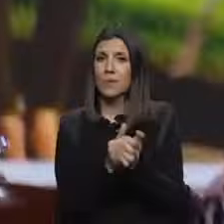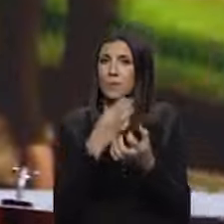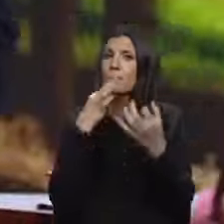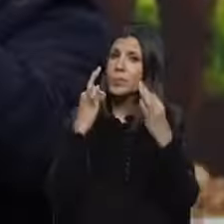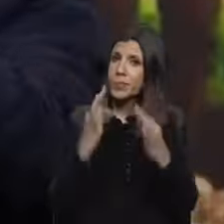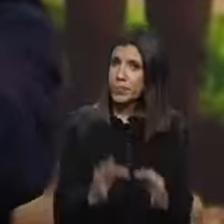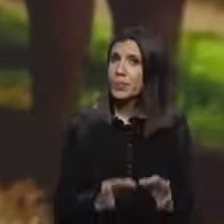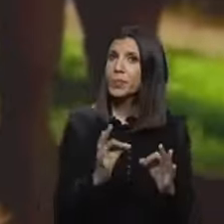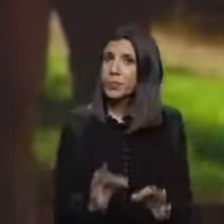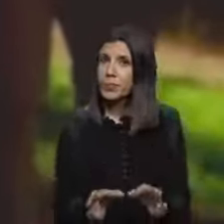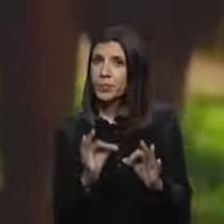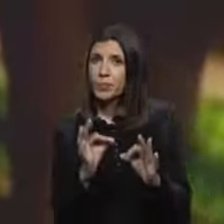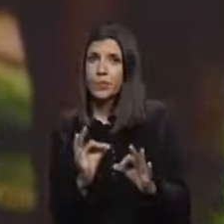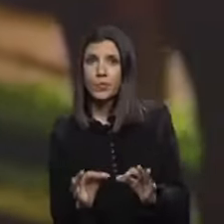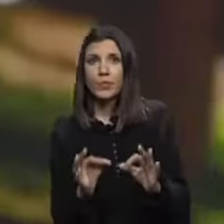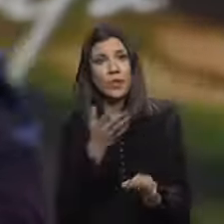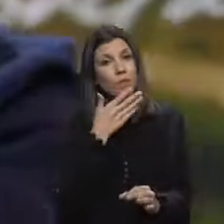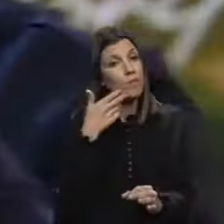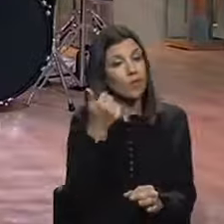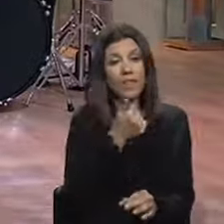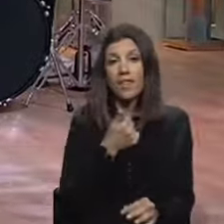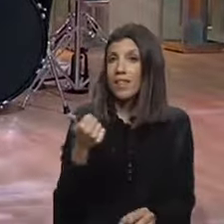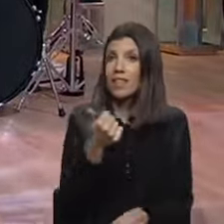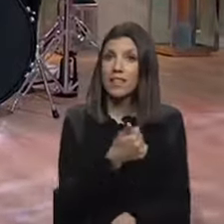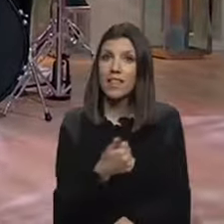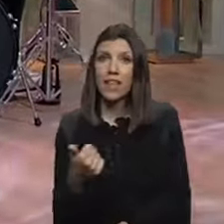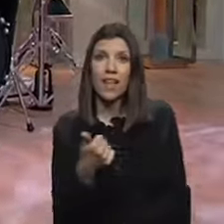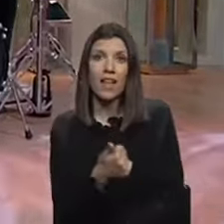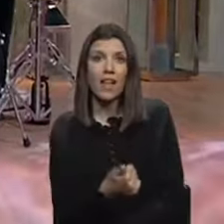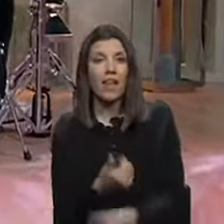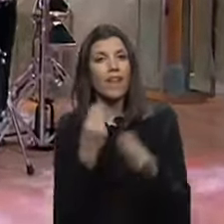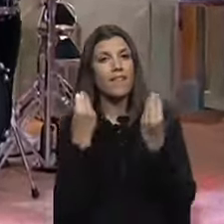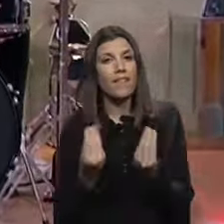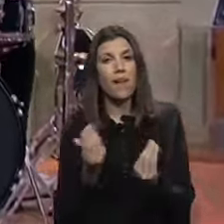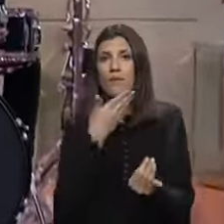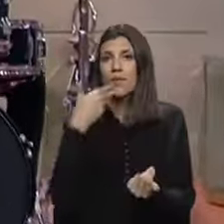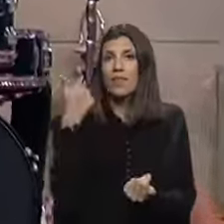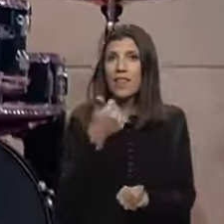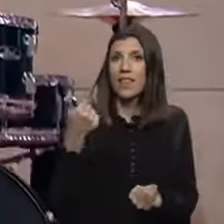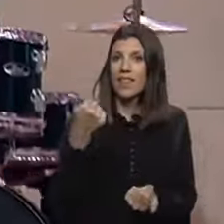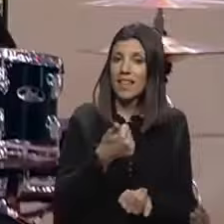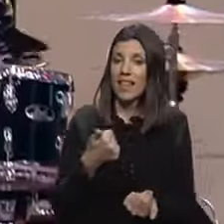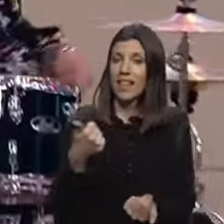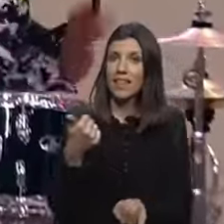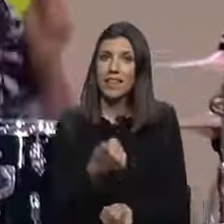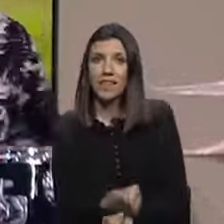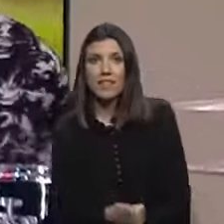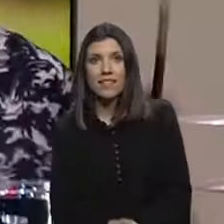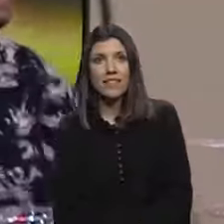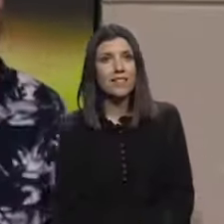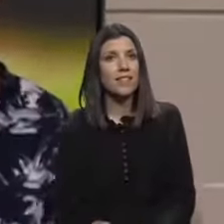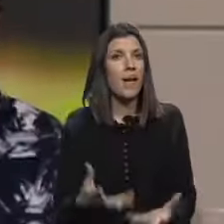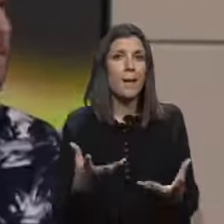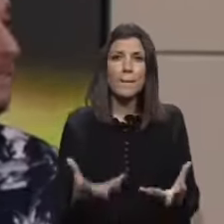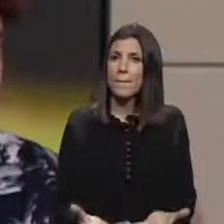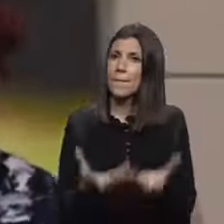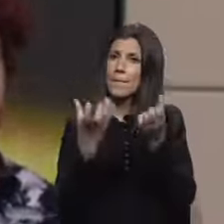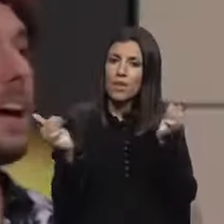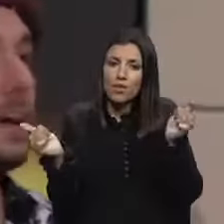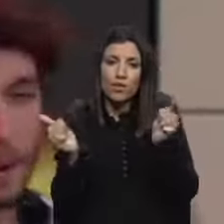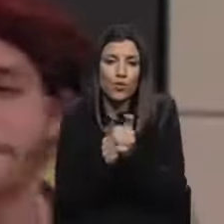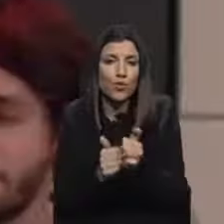acredita. Oh, bonita, tão bonita. Não vejo a hora de te